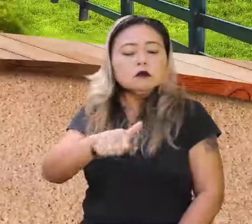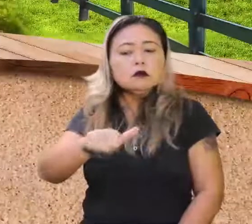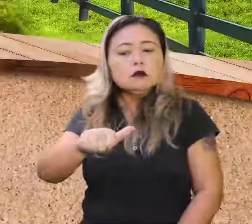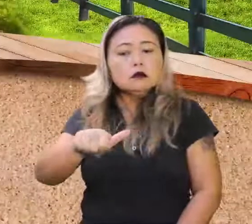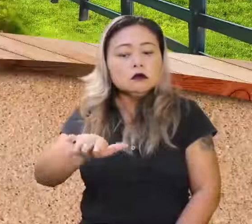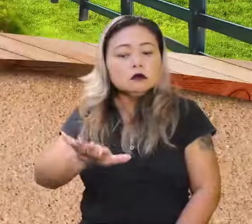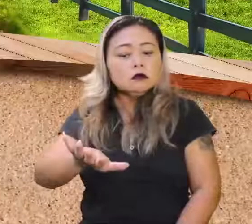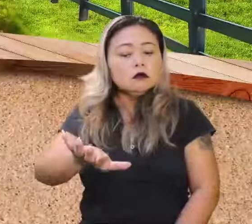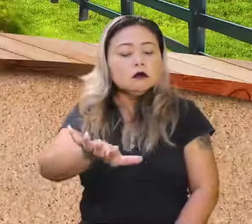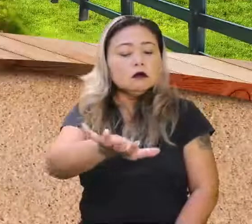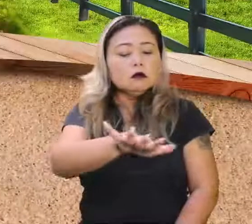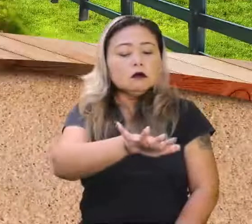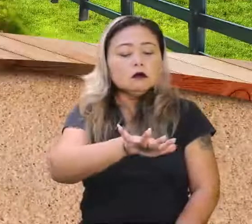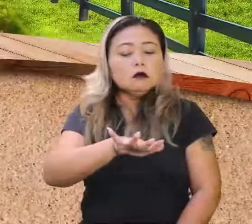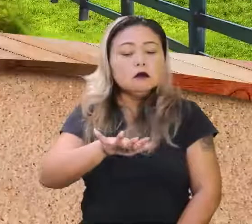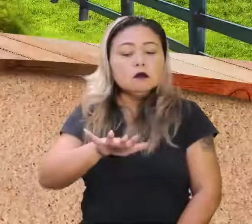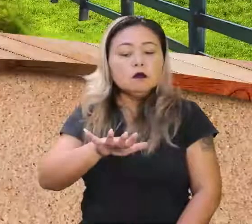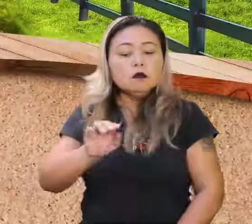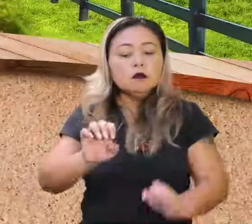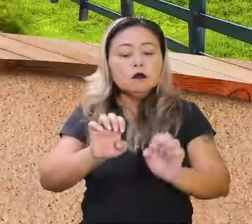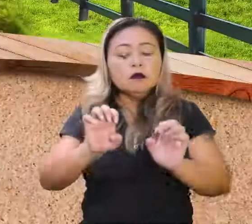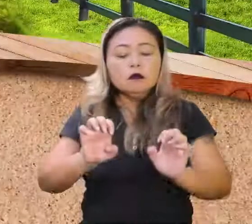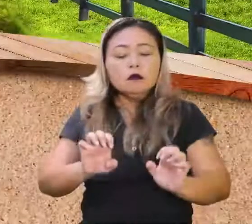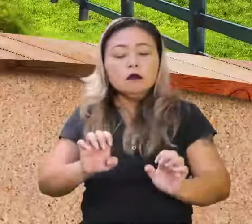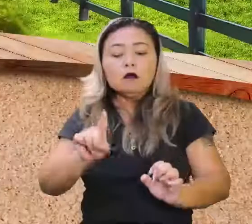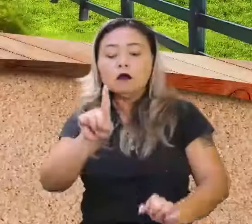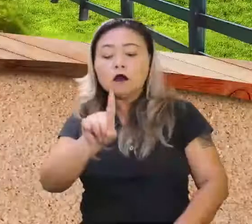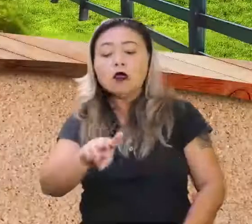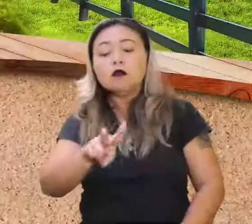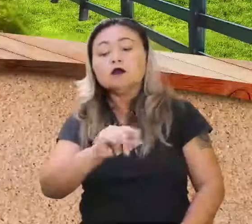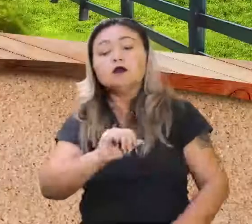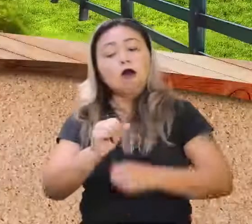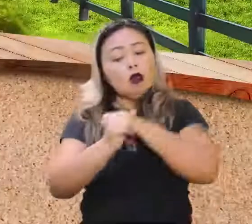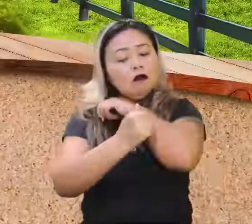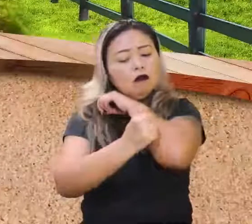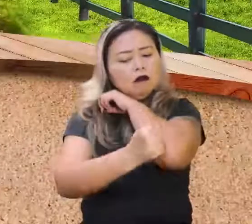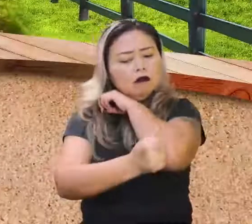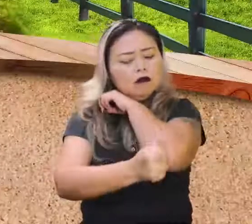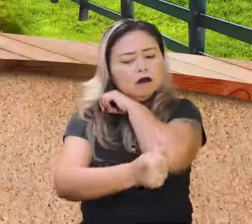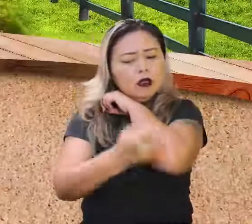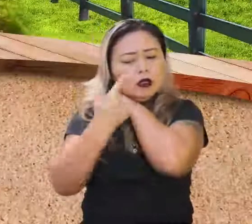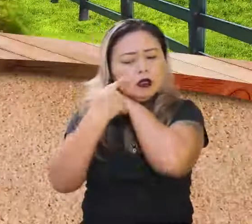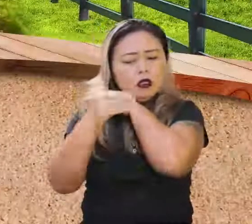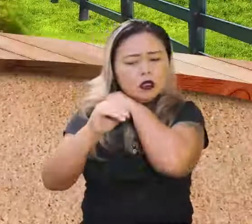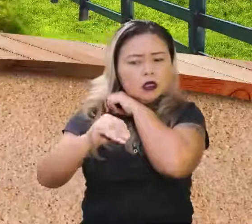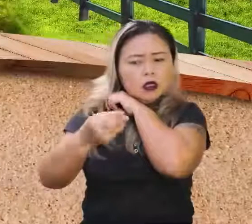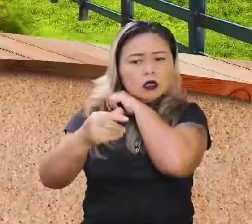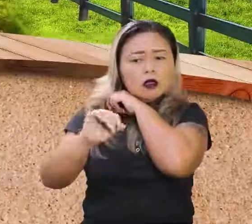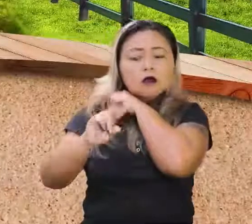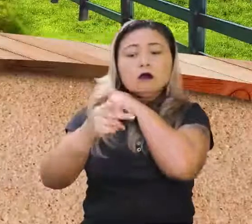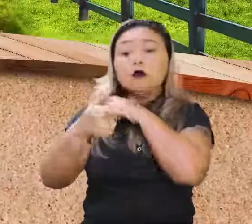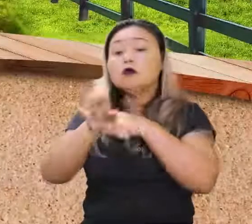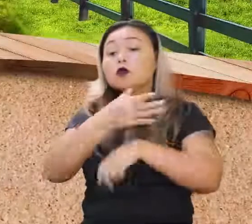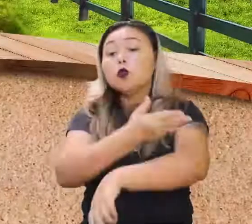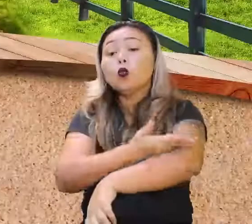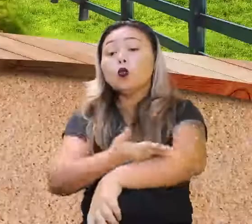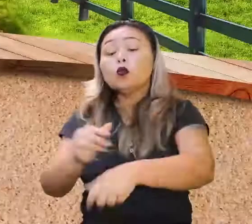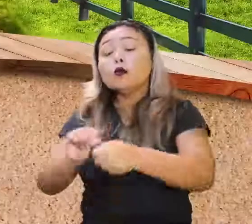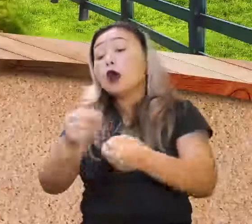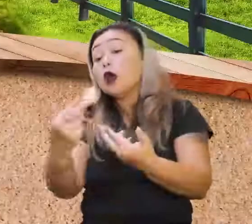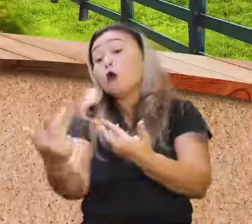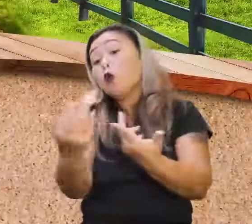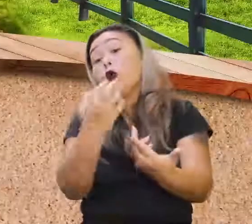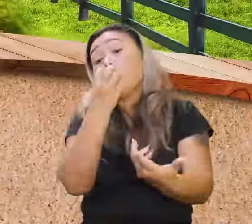alteração, né, na estrutura da fezes do meu animal. Para quem não tem esse hábito de criação, é igual aos